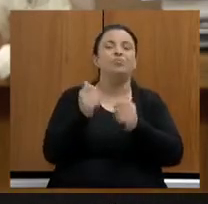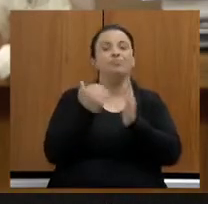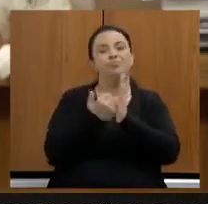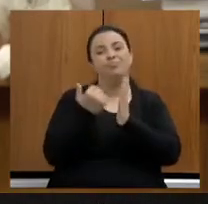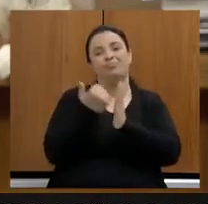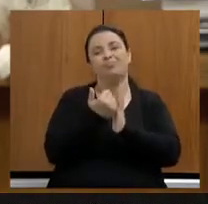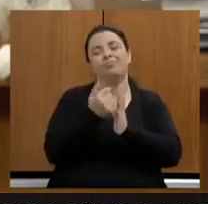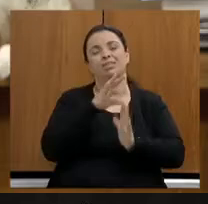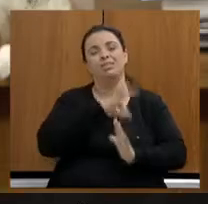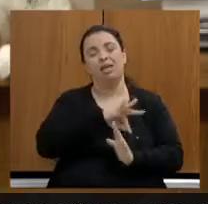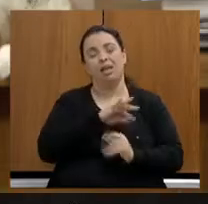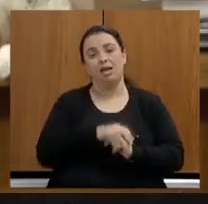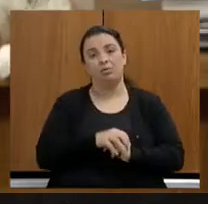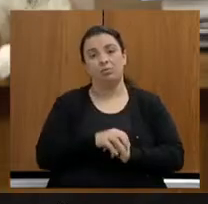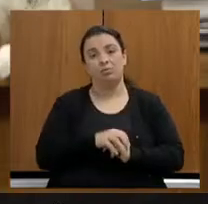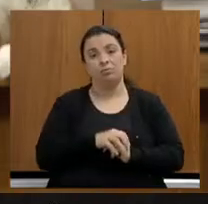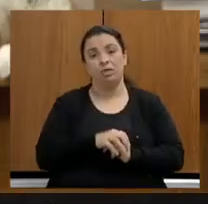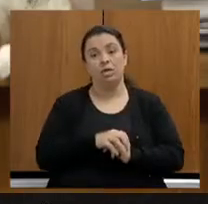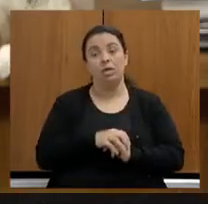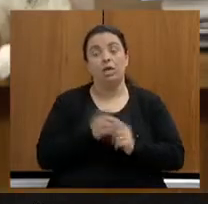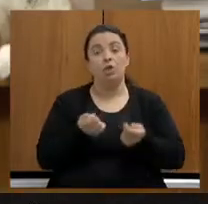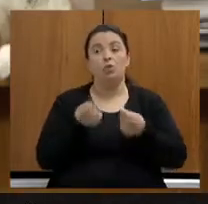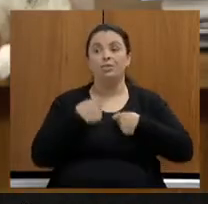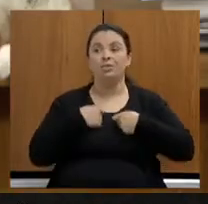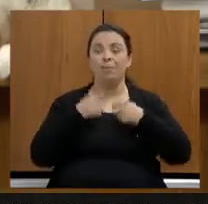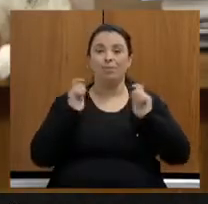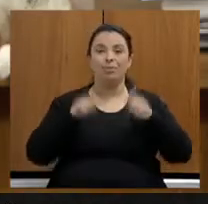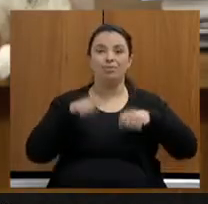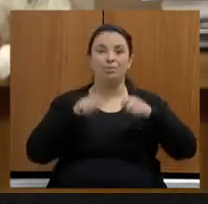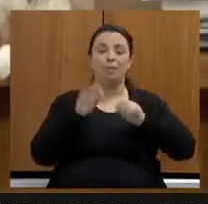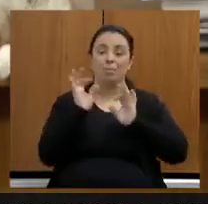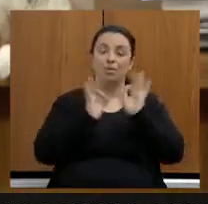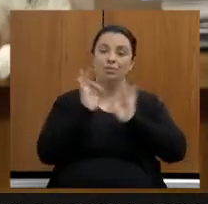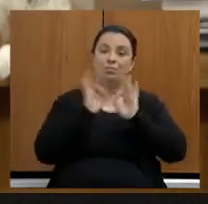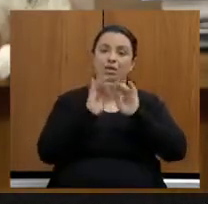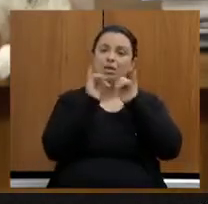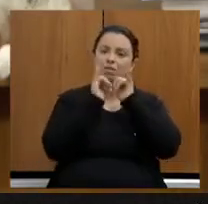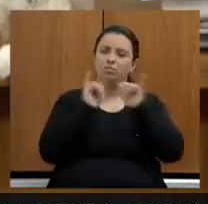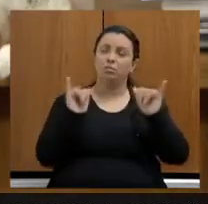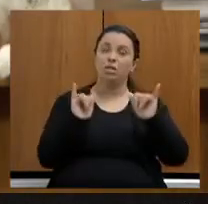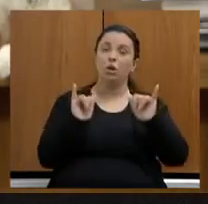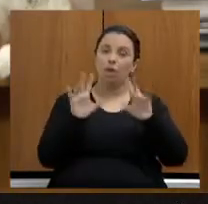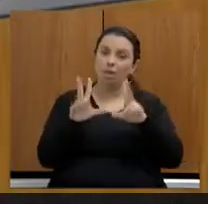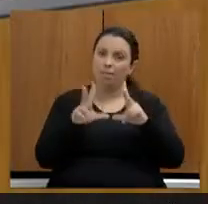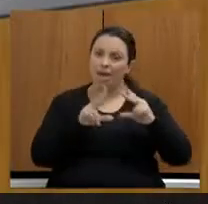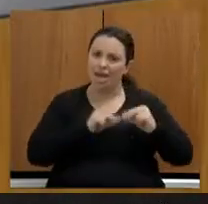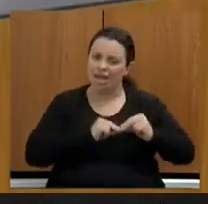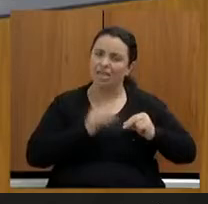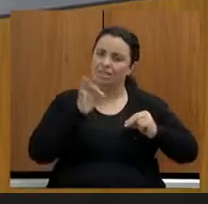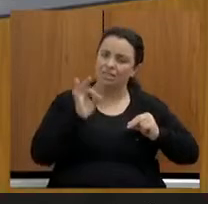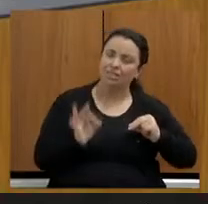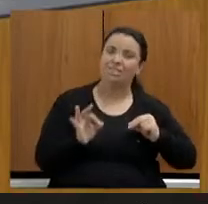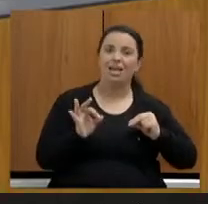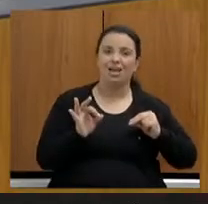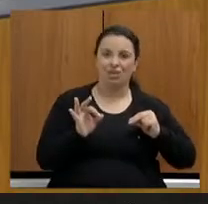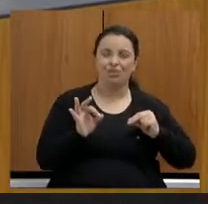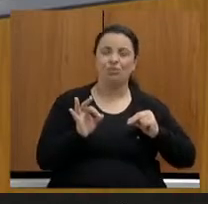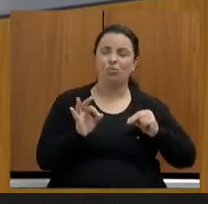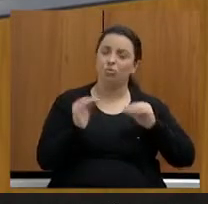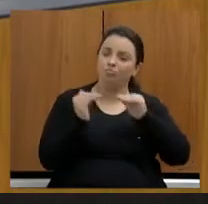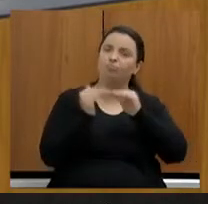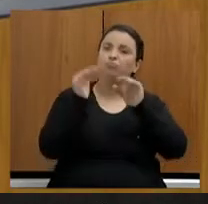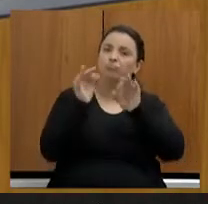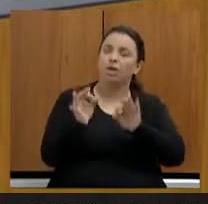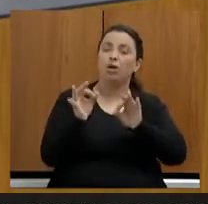nos permite planejamento e anunciar o que é merecido que é devido sem surpreender depois